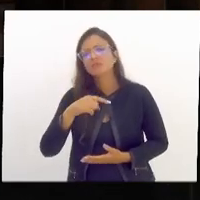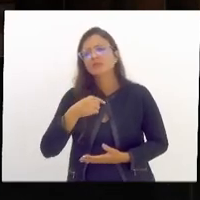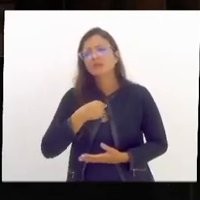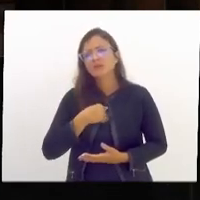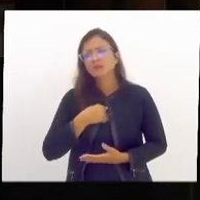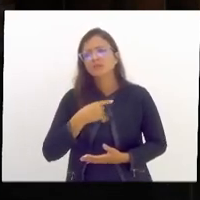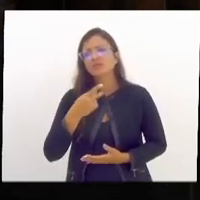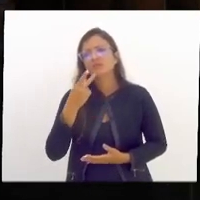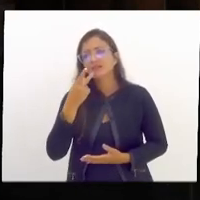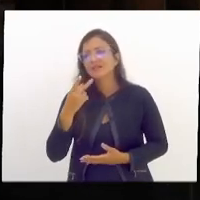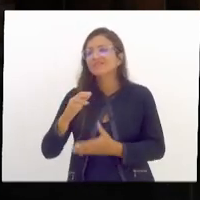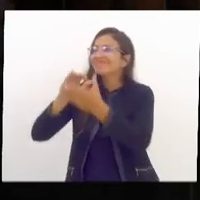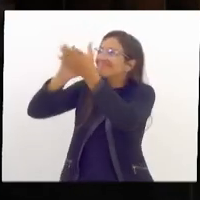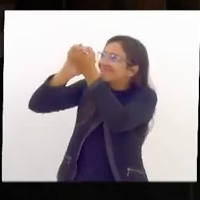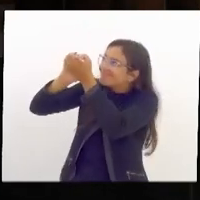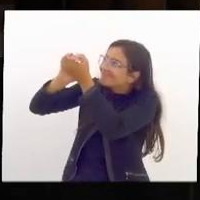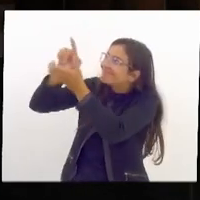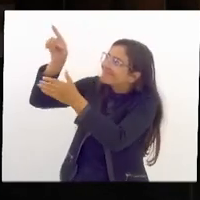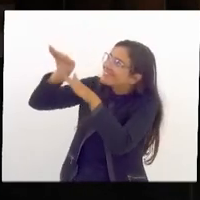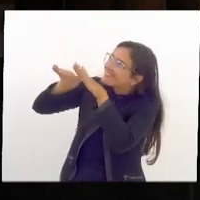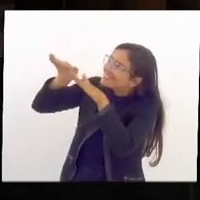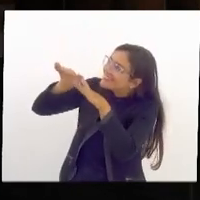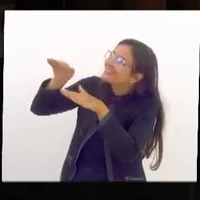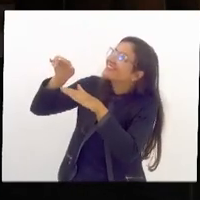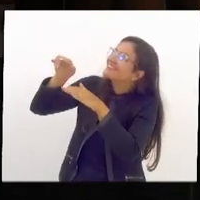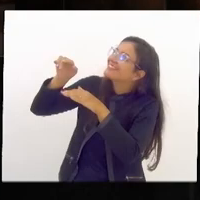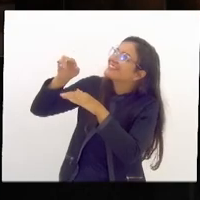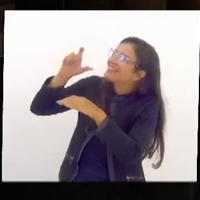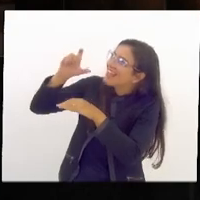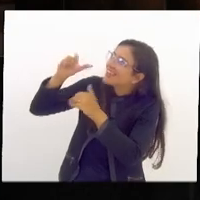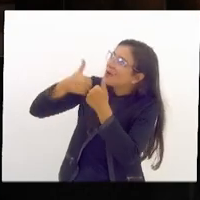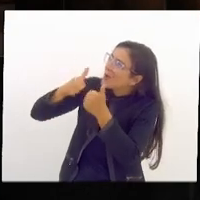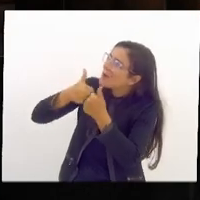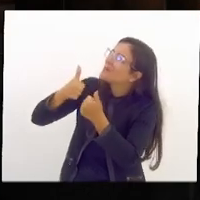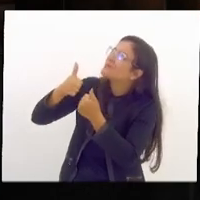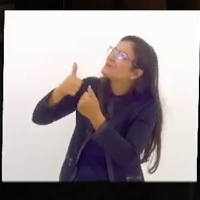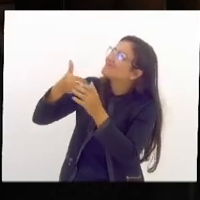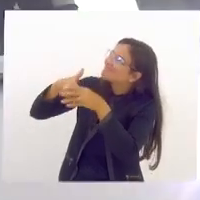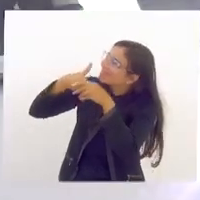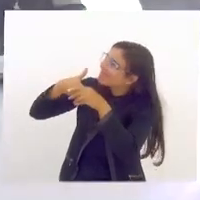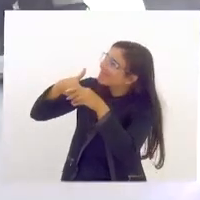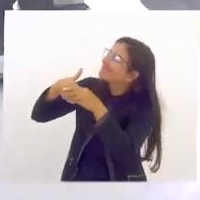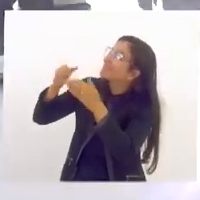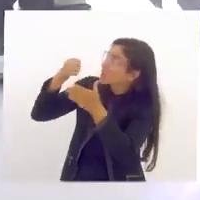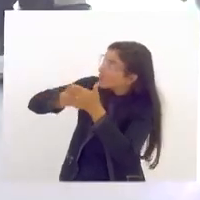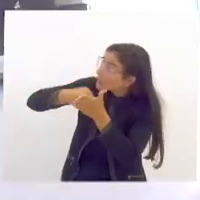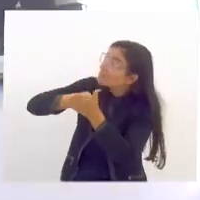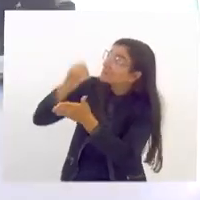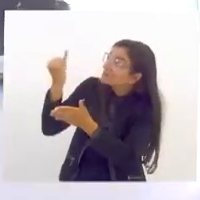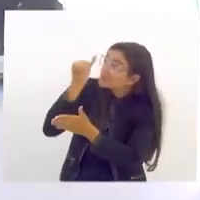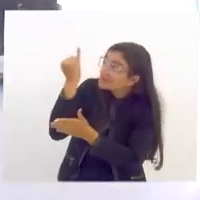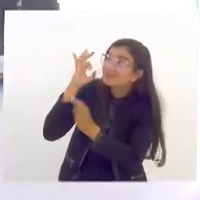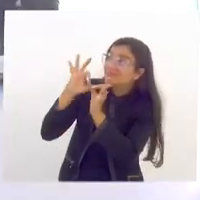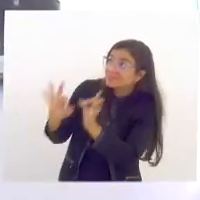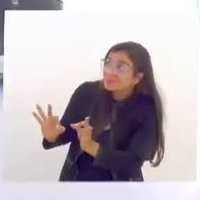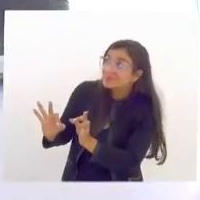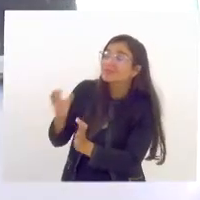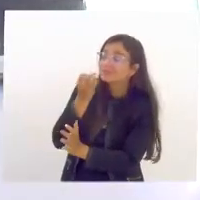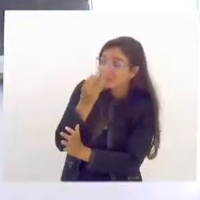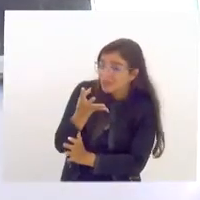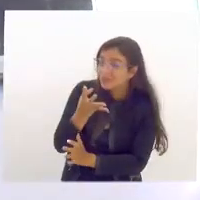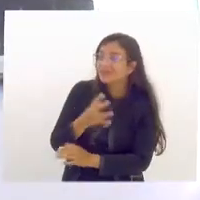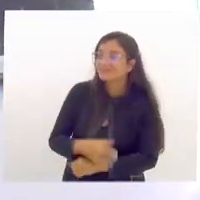fazer uma saudação ao movimento do Passe Livre aqui nas galerias da LERJ, uma saudação muito especial. Essa é uma luta importante, é uma luta justa, é uma boa